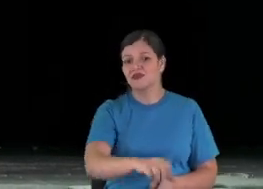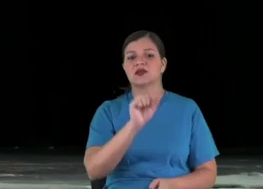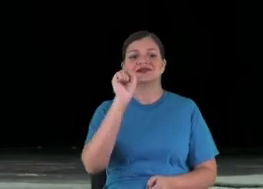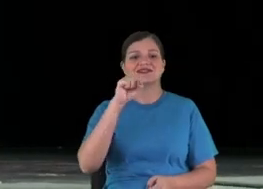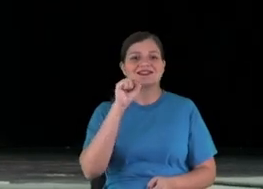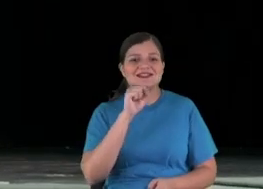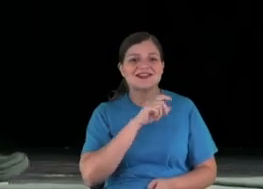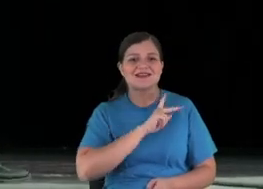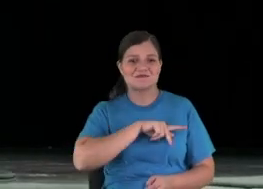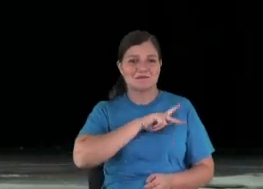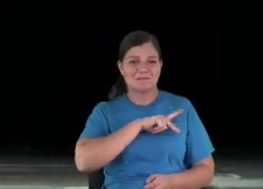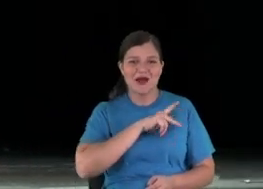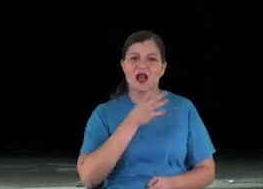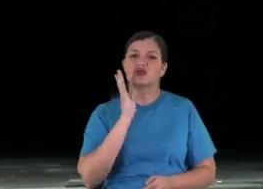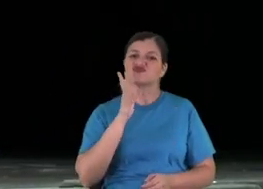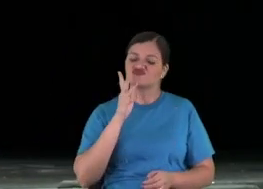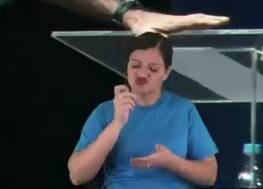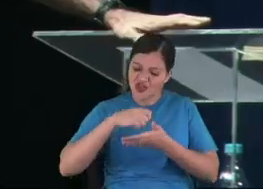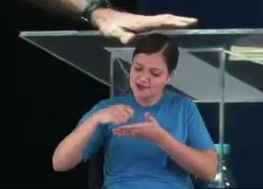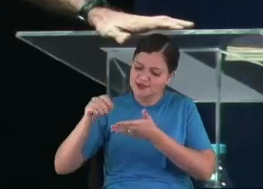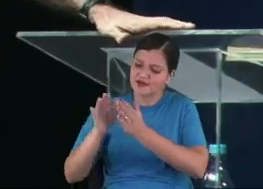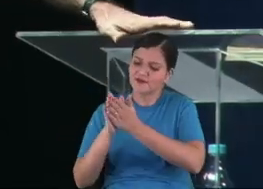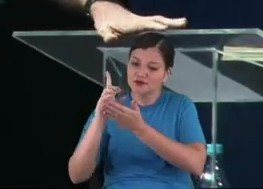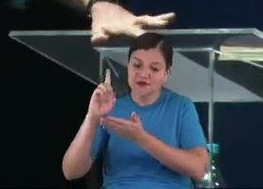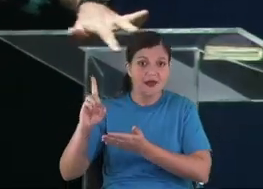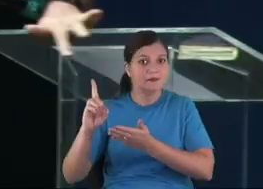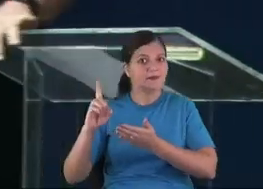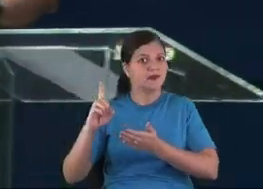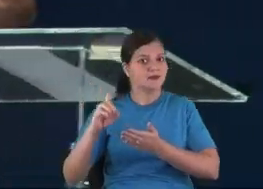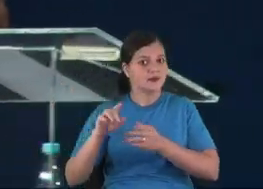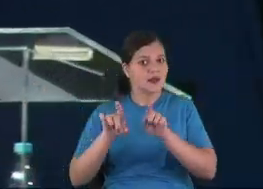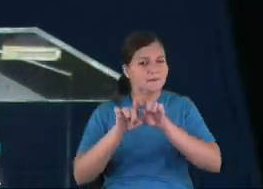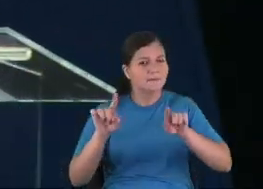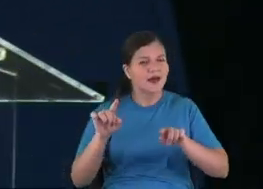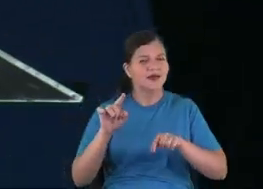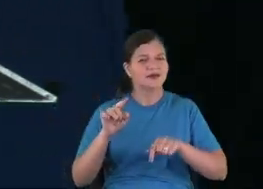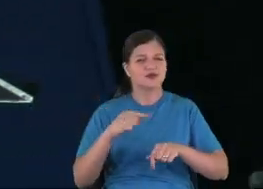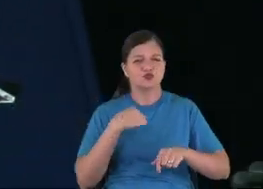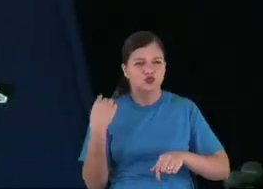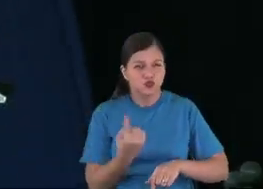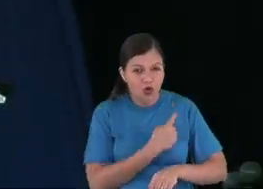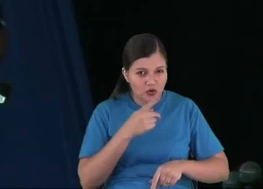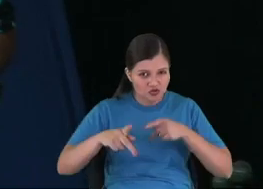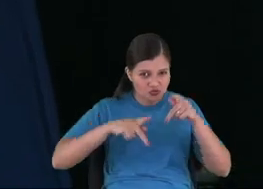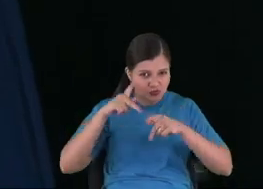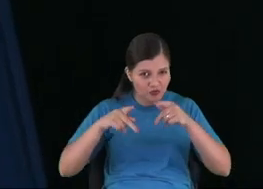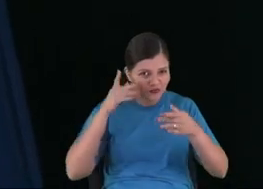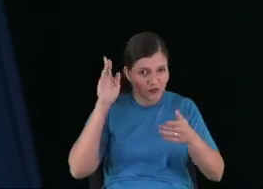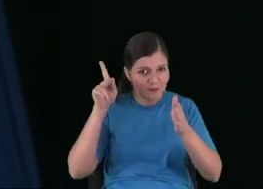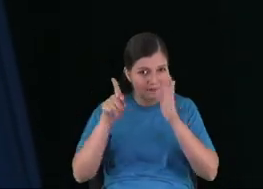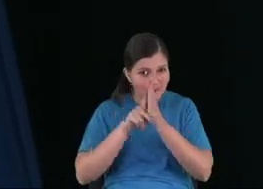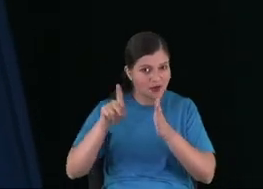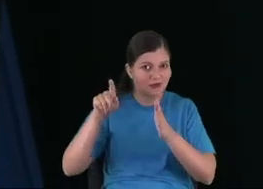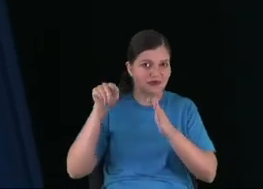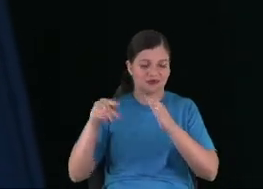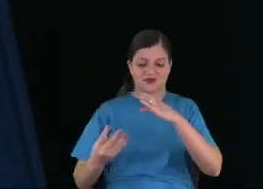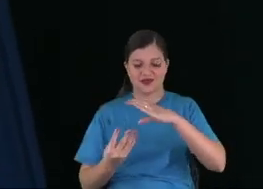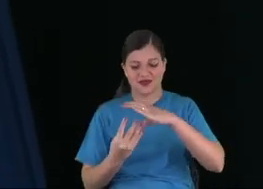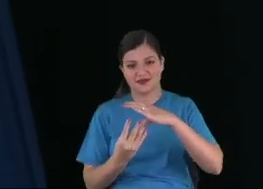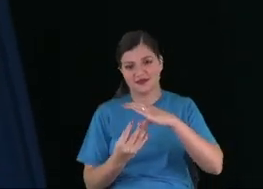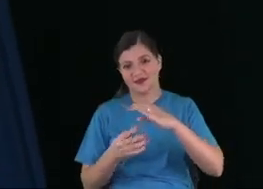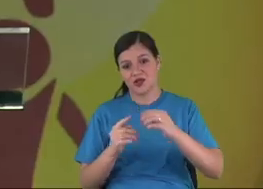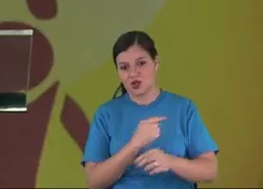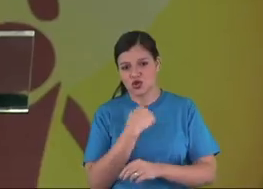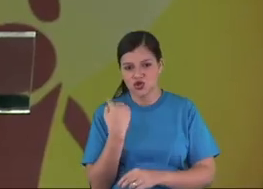últimos tempos. Mas nossa geração, nosso povo, não precisa ser assim. Nós somos o